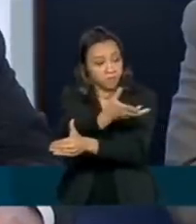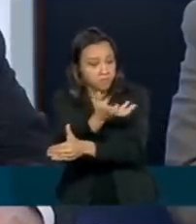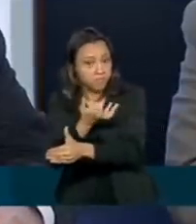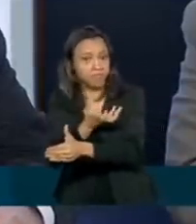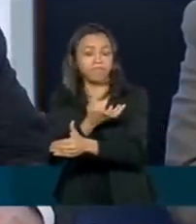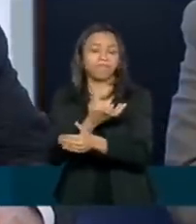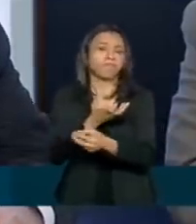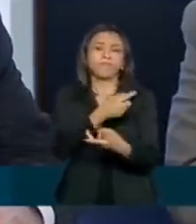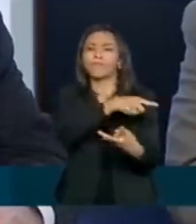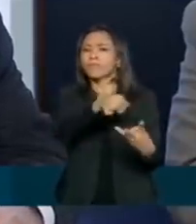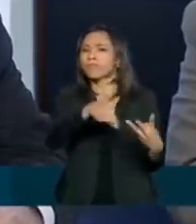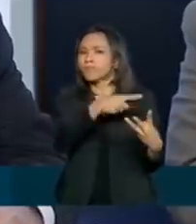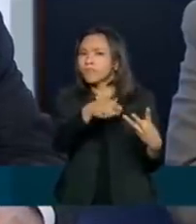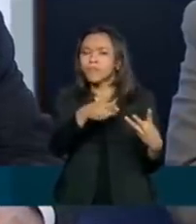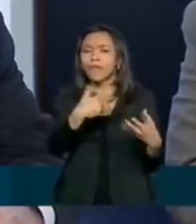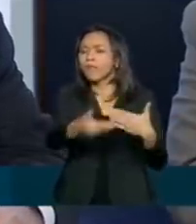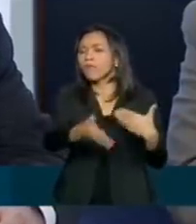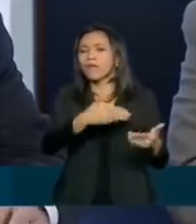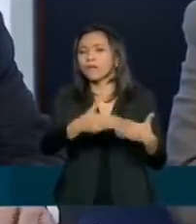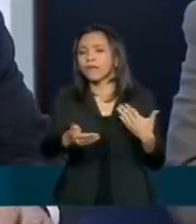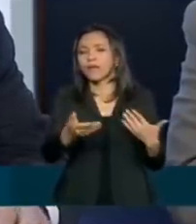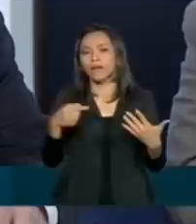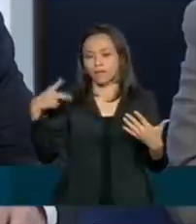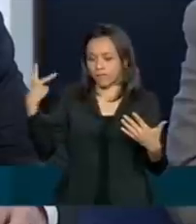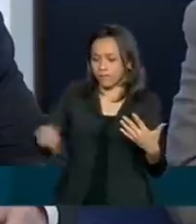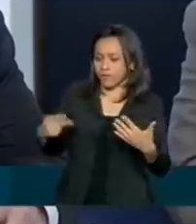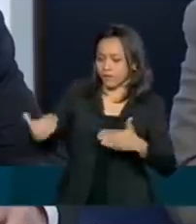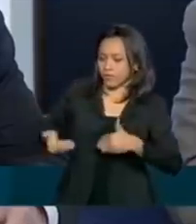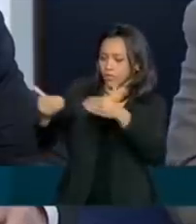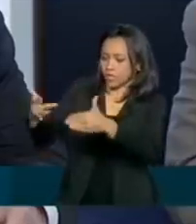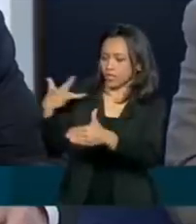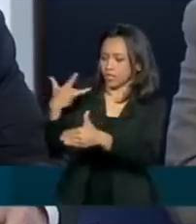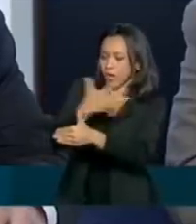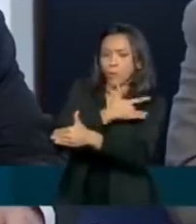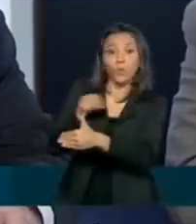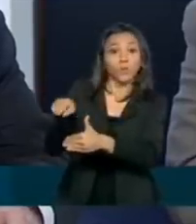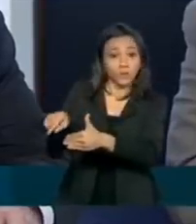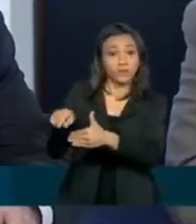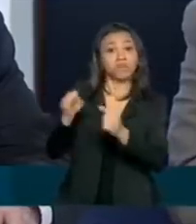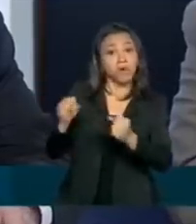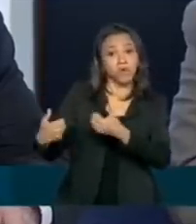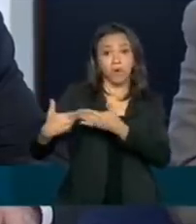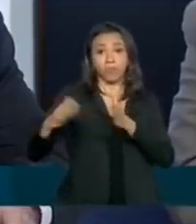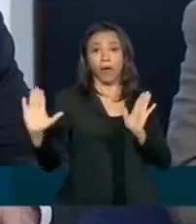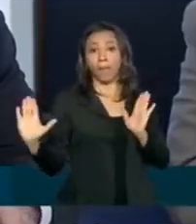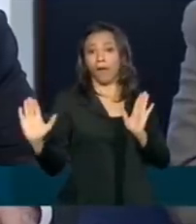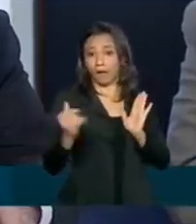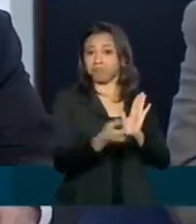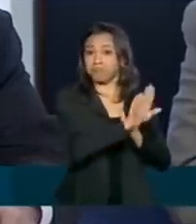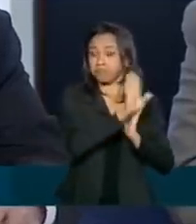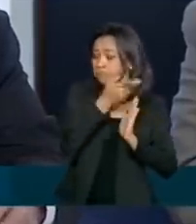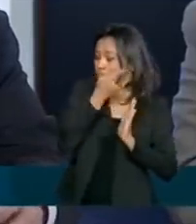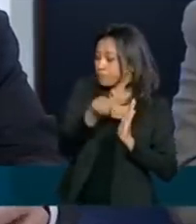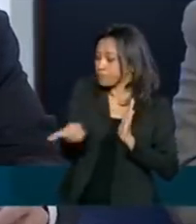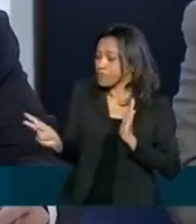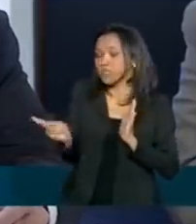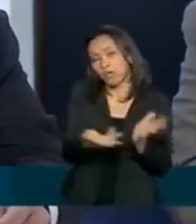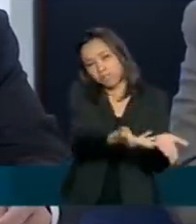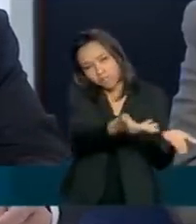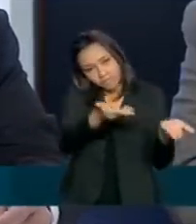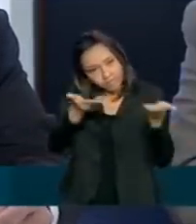qualquer atividade do Ministério da Saúde, vai estar totalmente disponível e transparente para os órgãos de